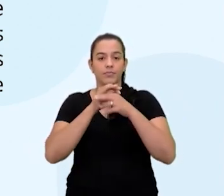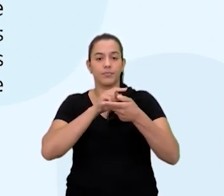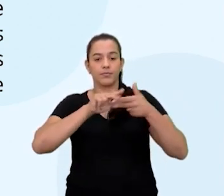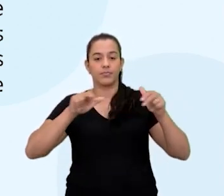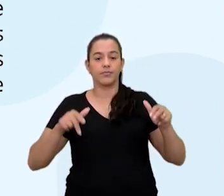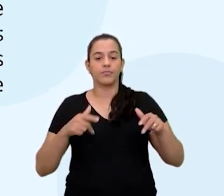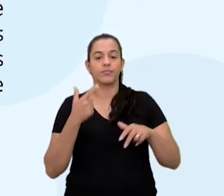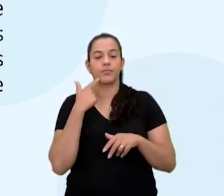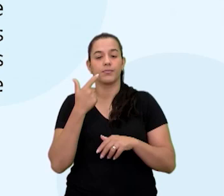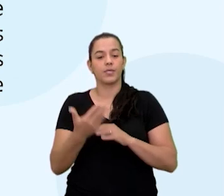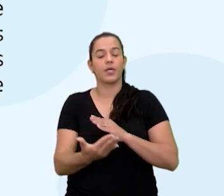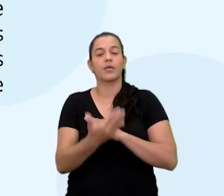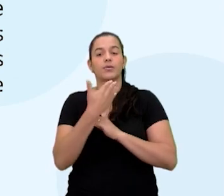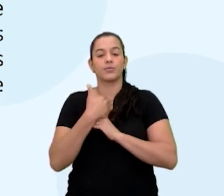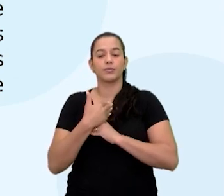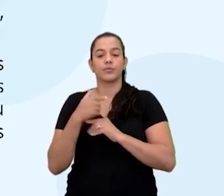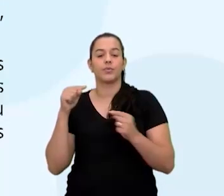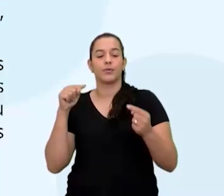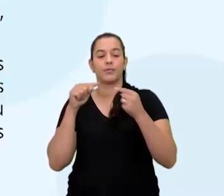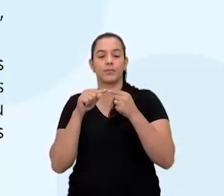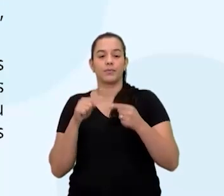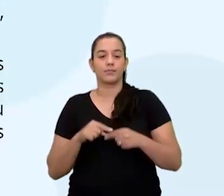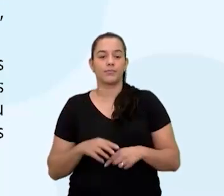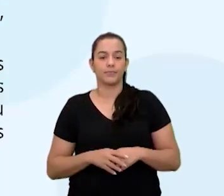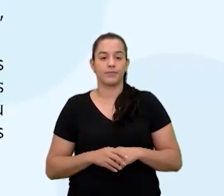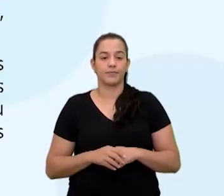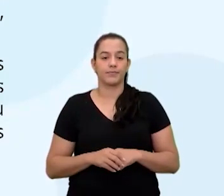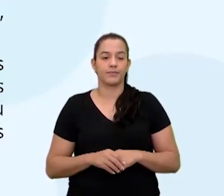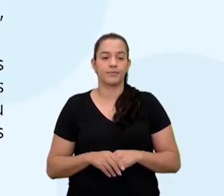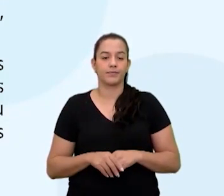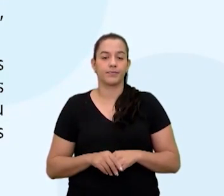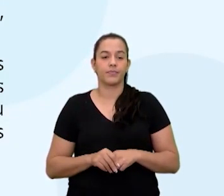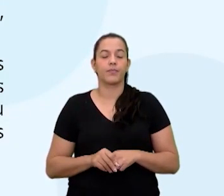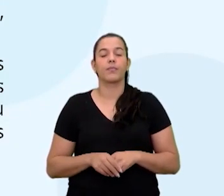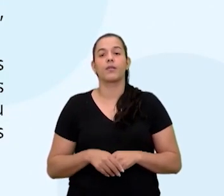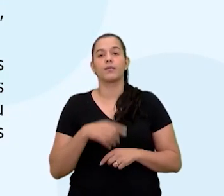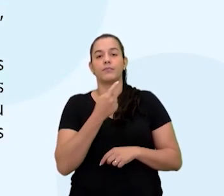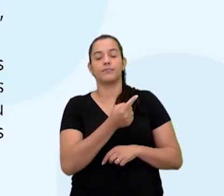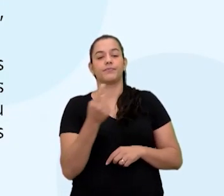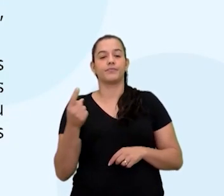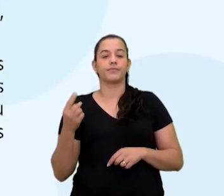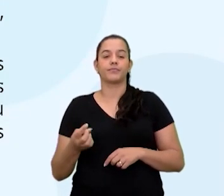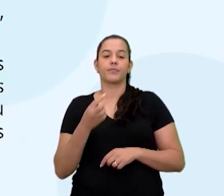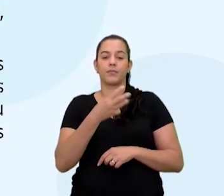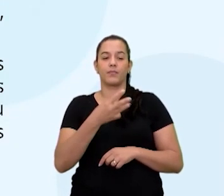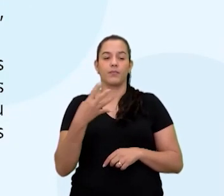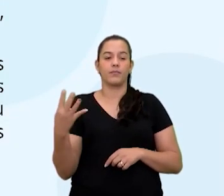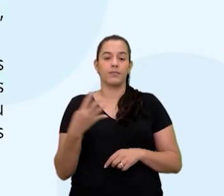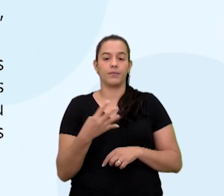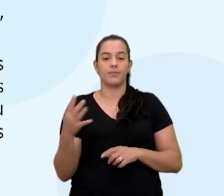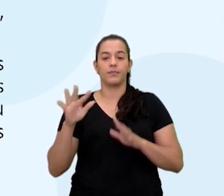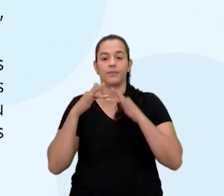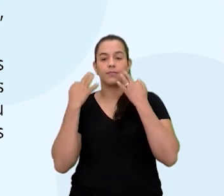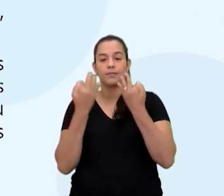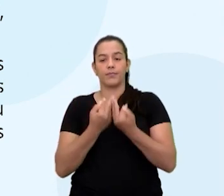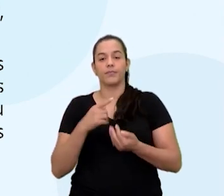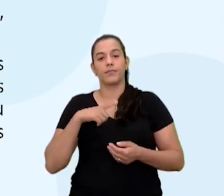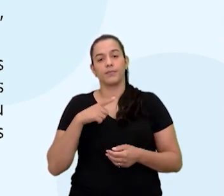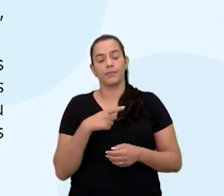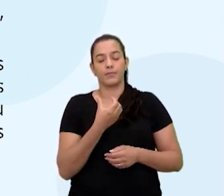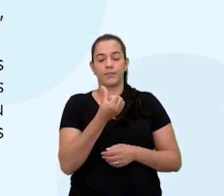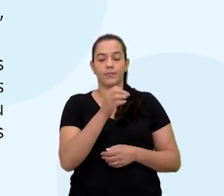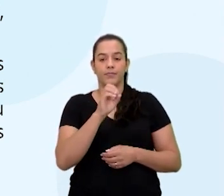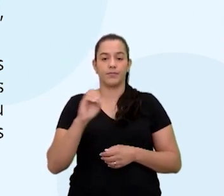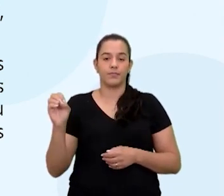ajudou demais nesse sentido. Cada uma das 344 famílias da comunidade recebeu R$600, que